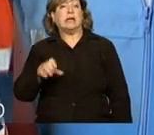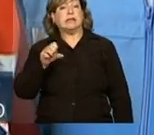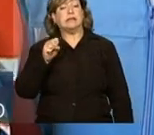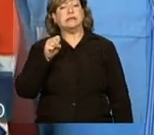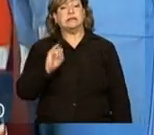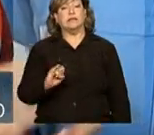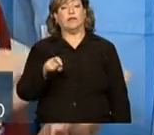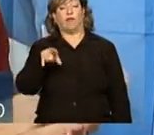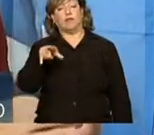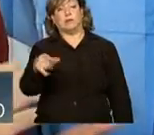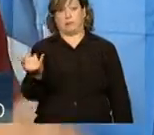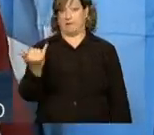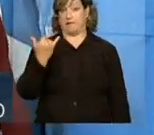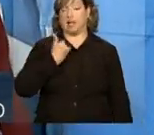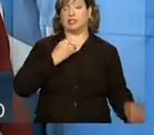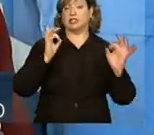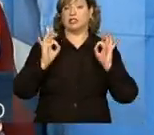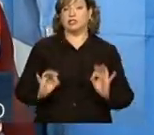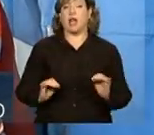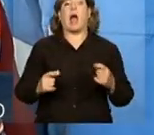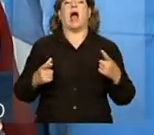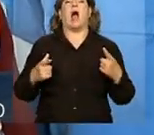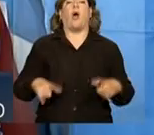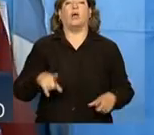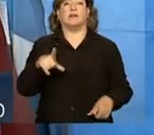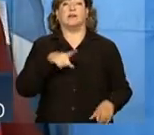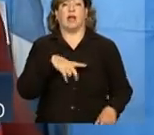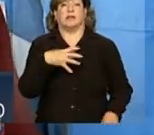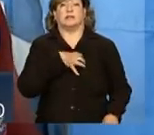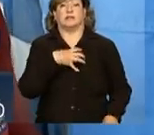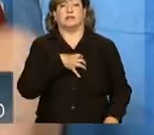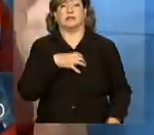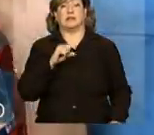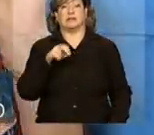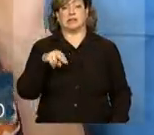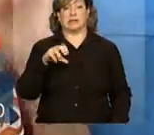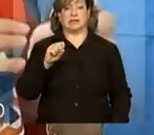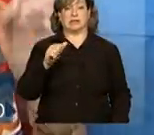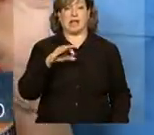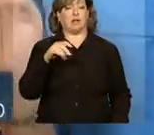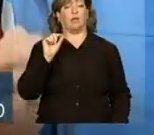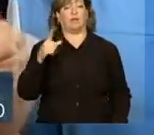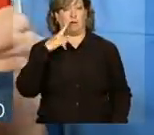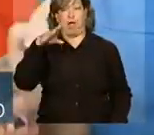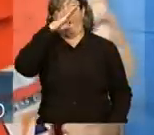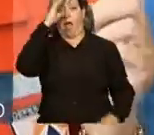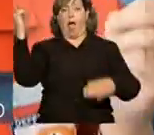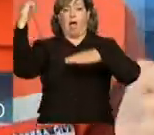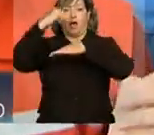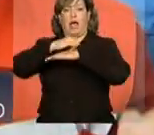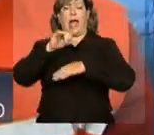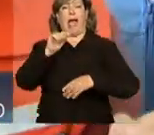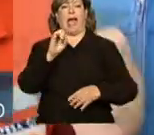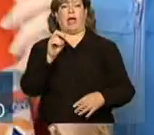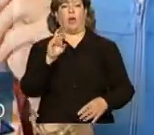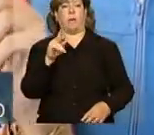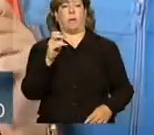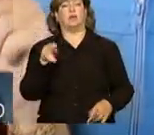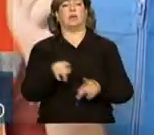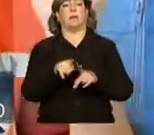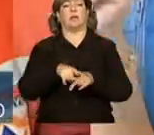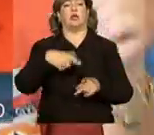Se você me disser direitinho aonde que está a sensação, meu querido, o aeroporto é a 262